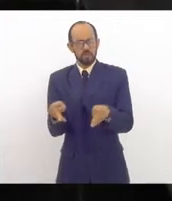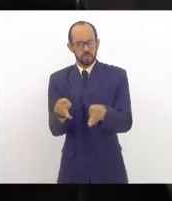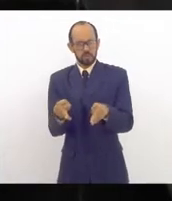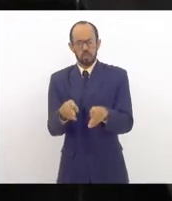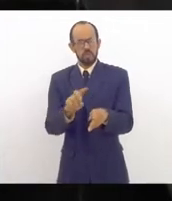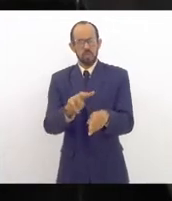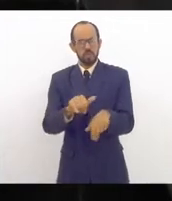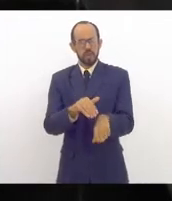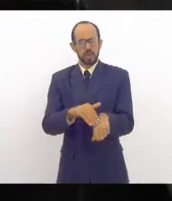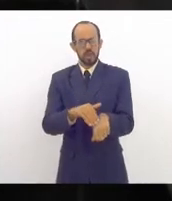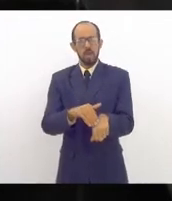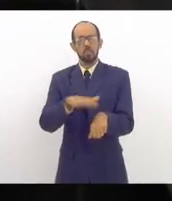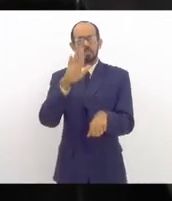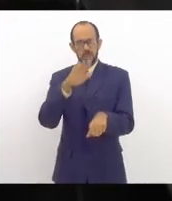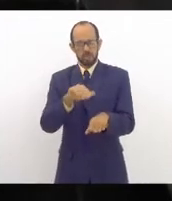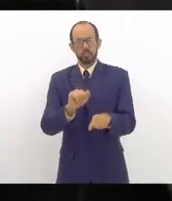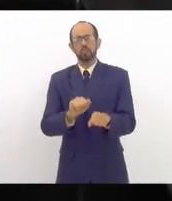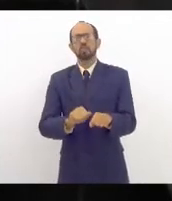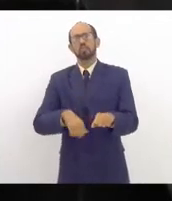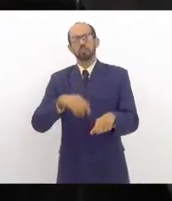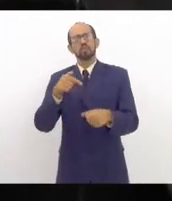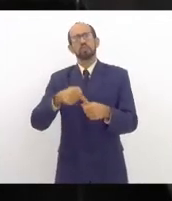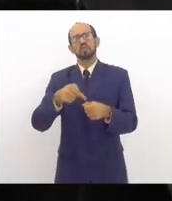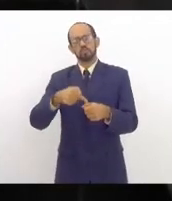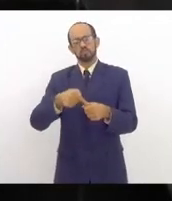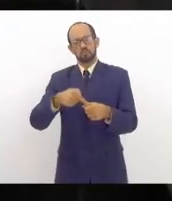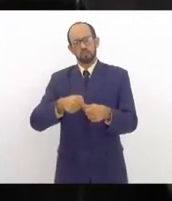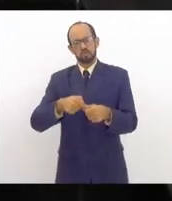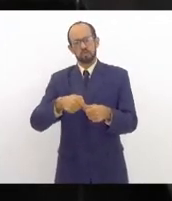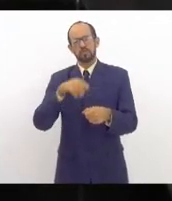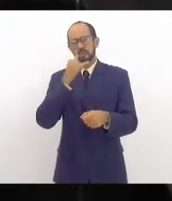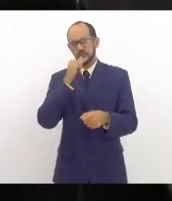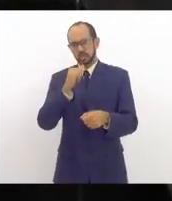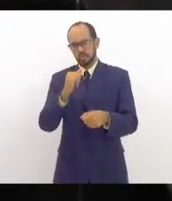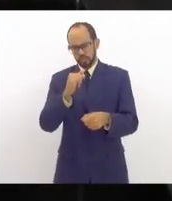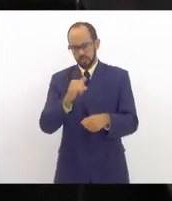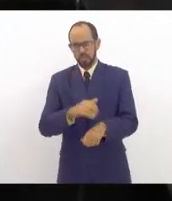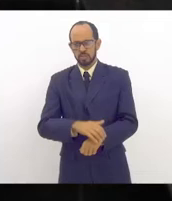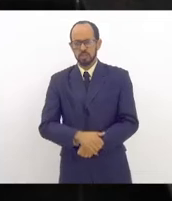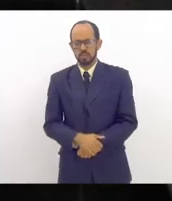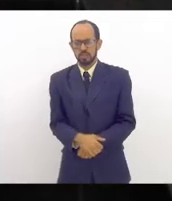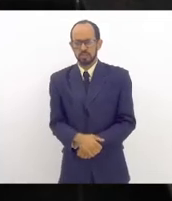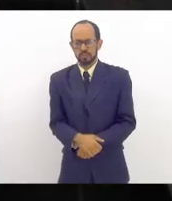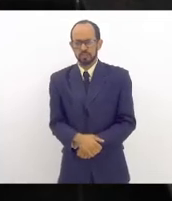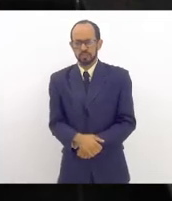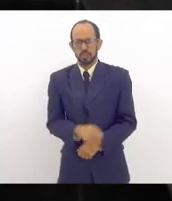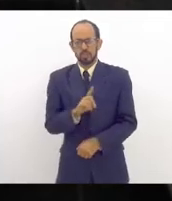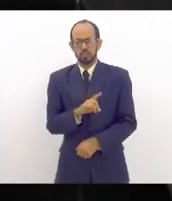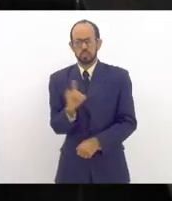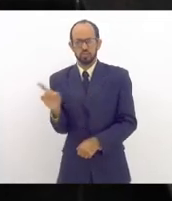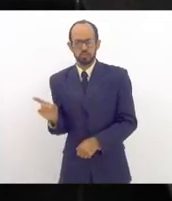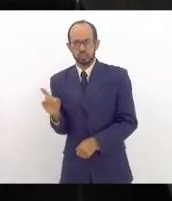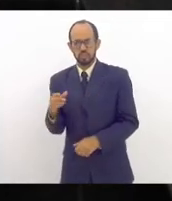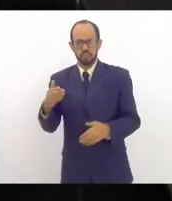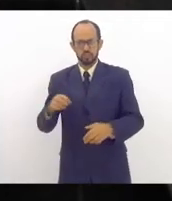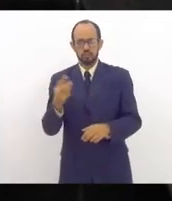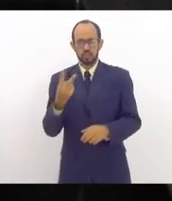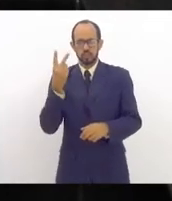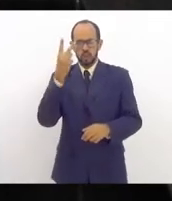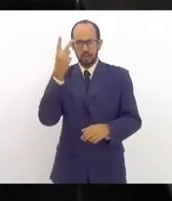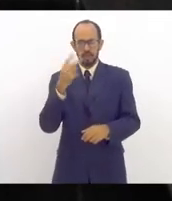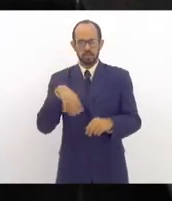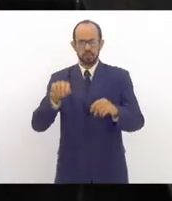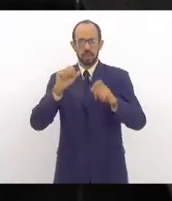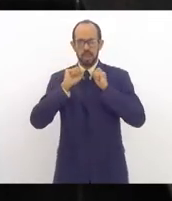haverá de forma alguma o aumento dos combustíveis da energia elétrica Então hoje é um dia de alegria de Vitória pra essa casa Legislativa